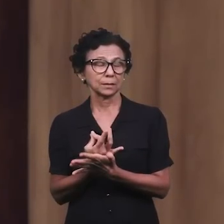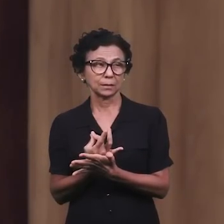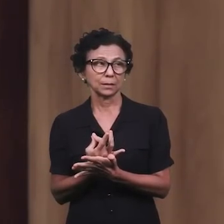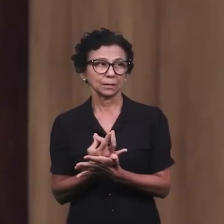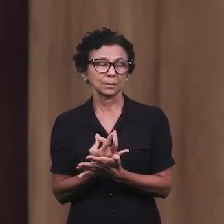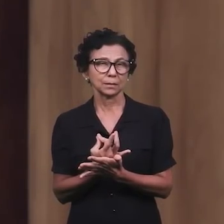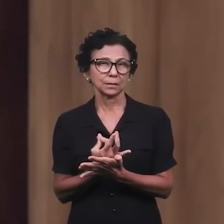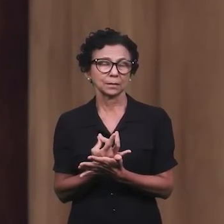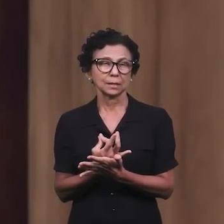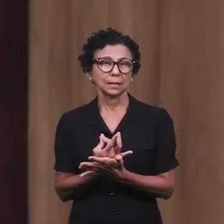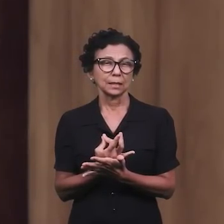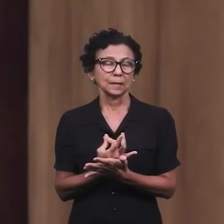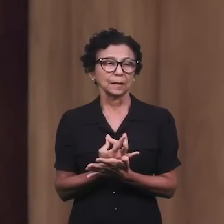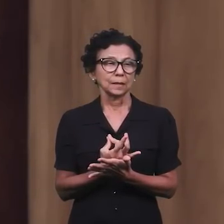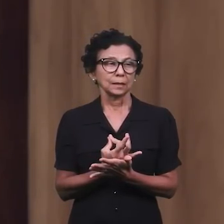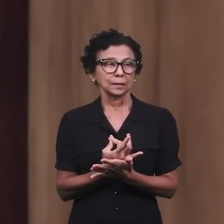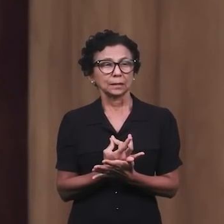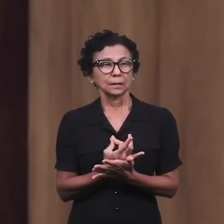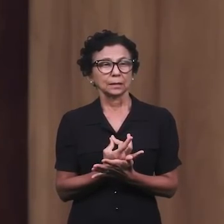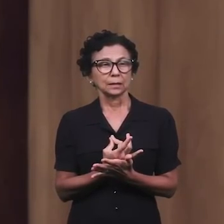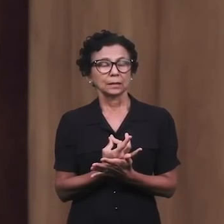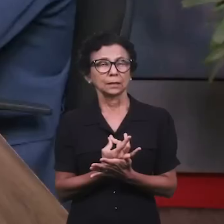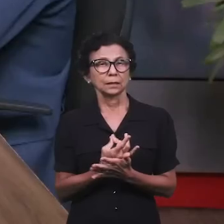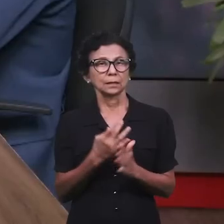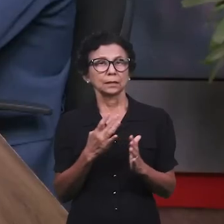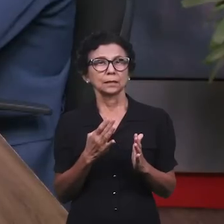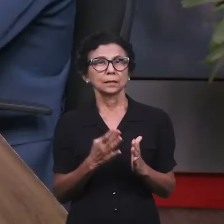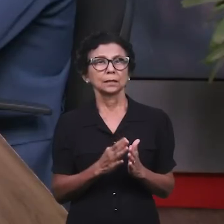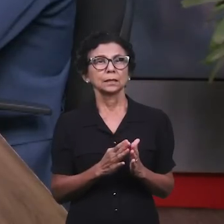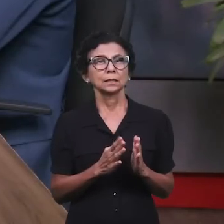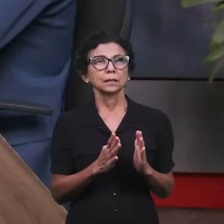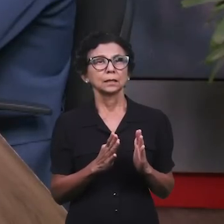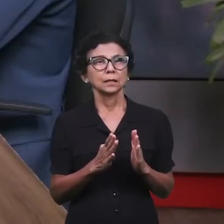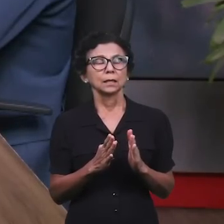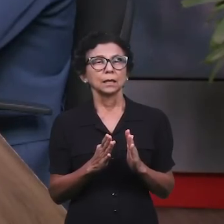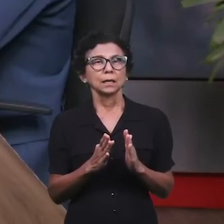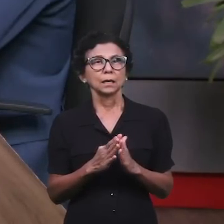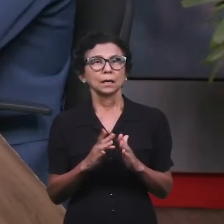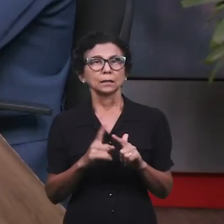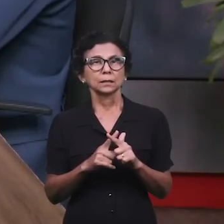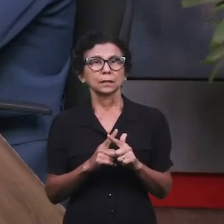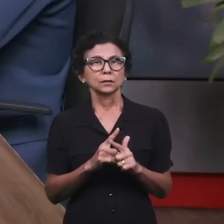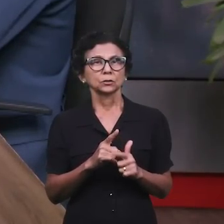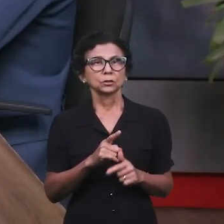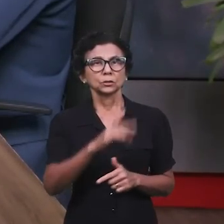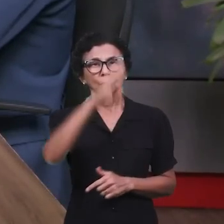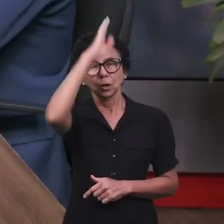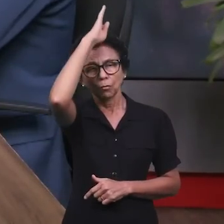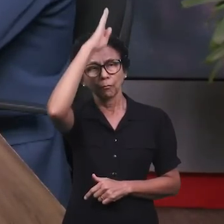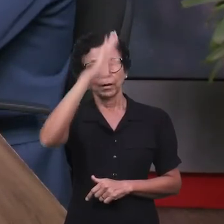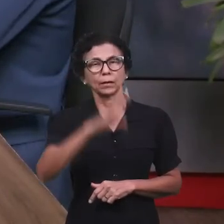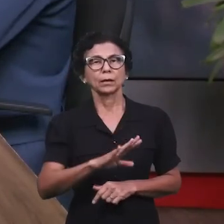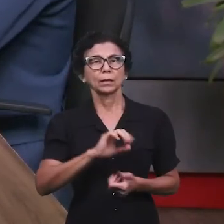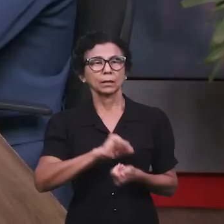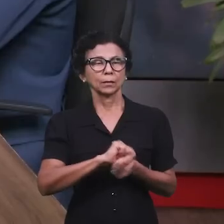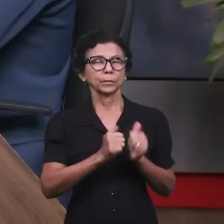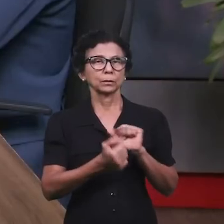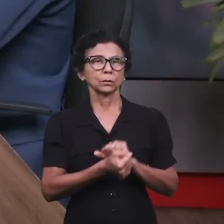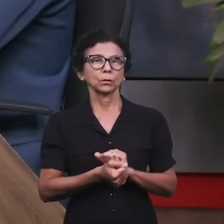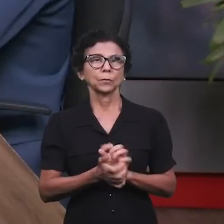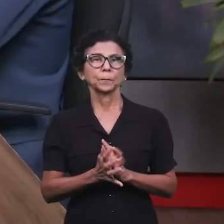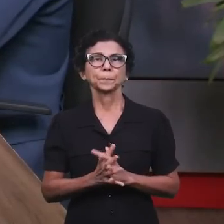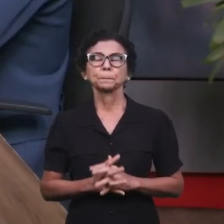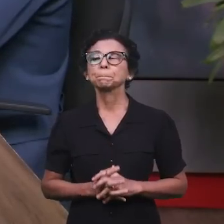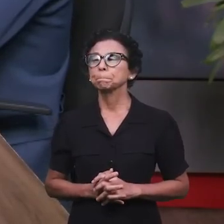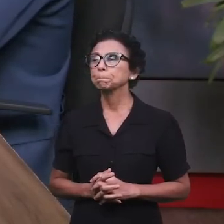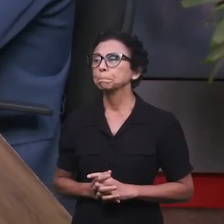foram adotadas pela igreja romana? Corretamente. Nós só queremos pontuar aquilo